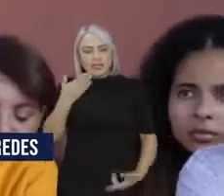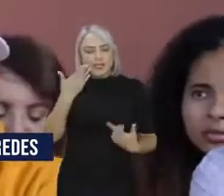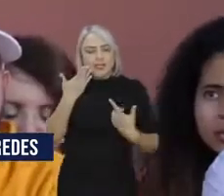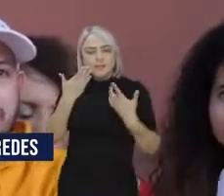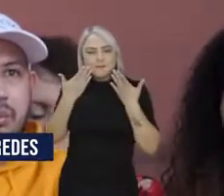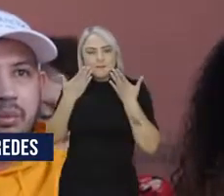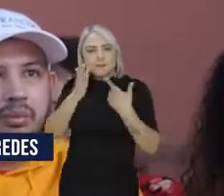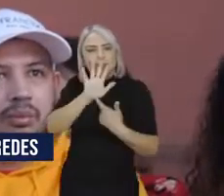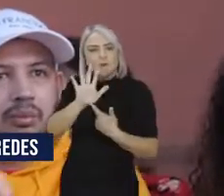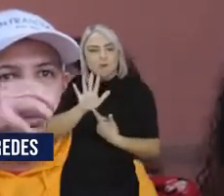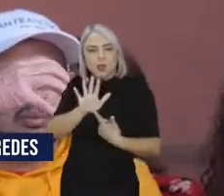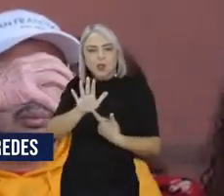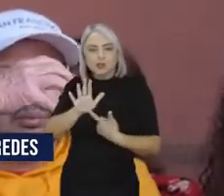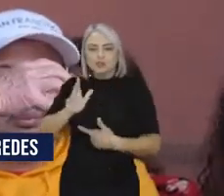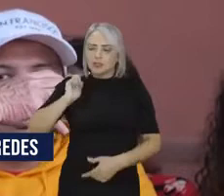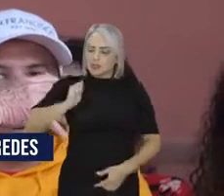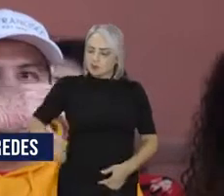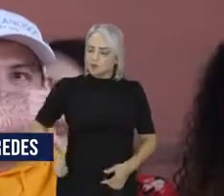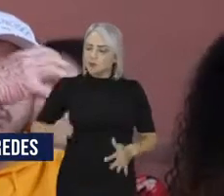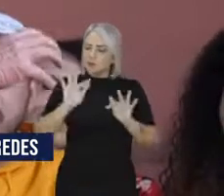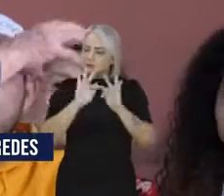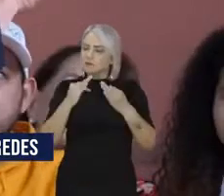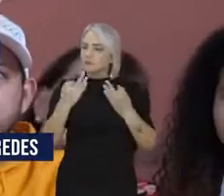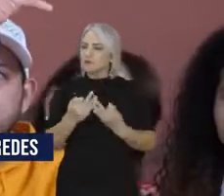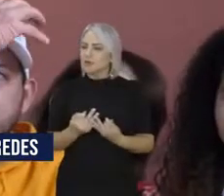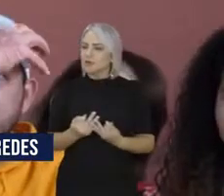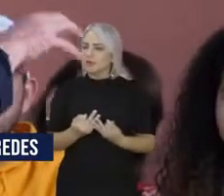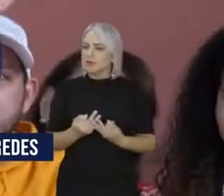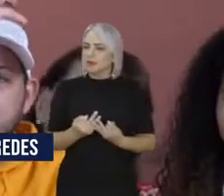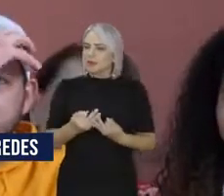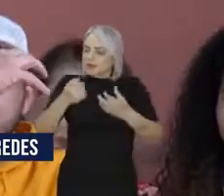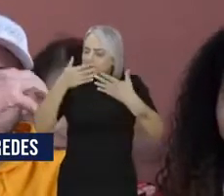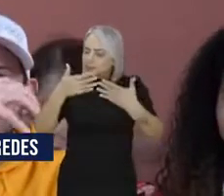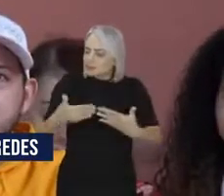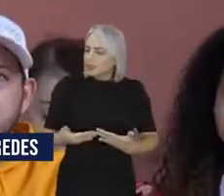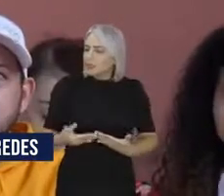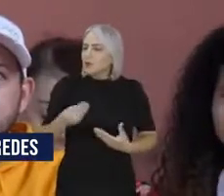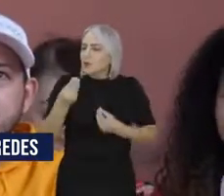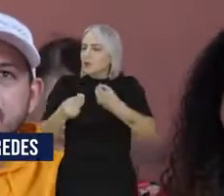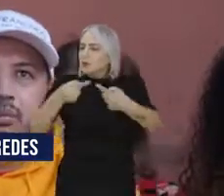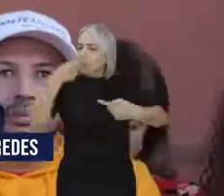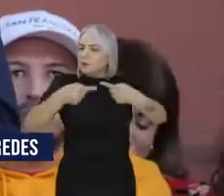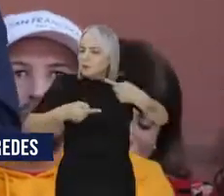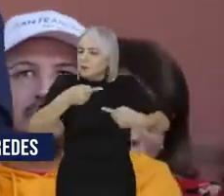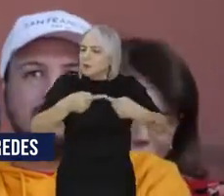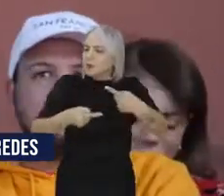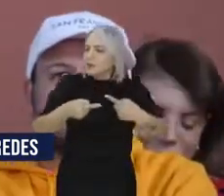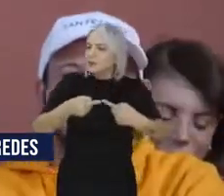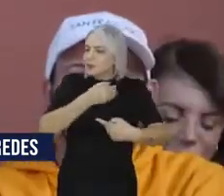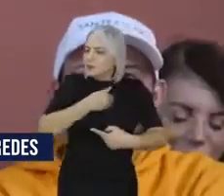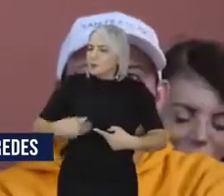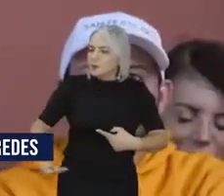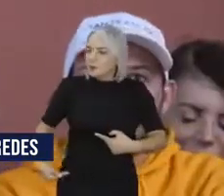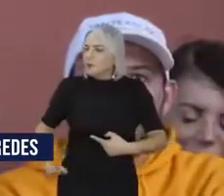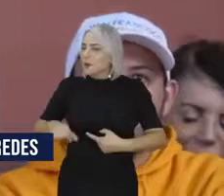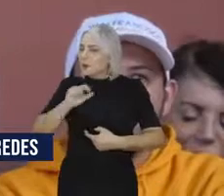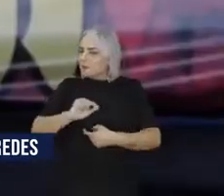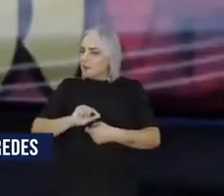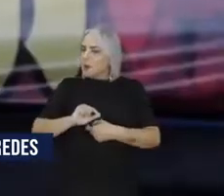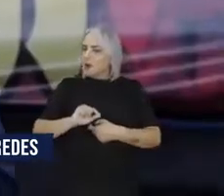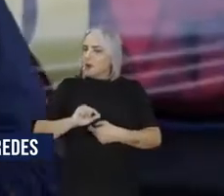Família. Que conta um pouco do que as políticas públicas podem fazer para garantir a oportunidade das